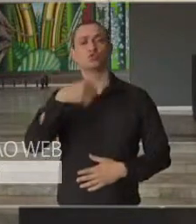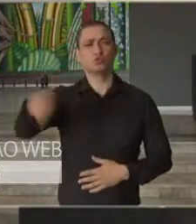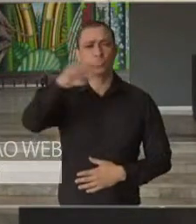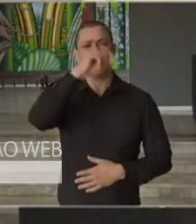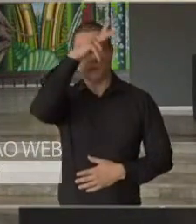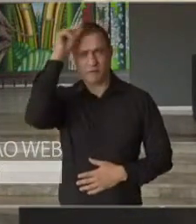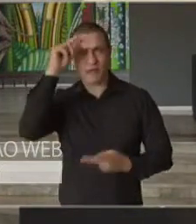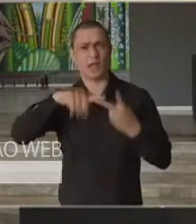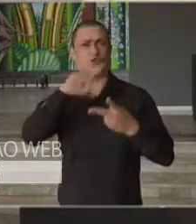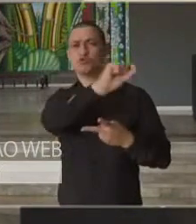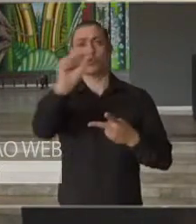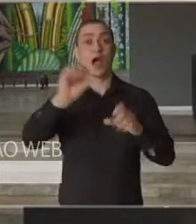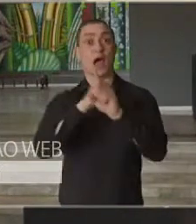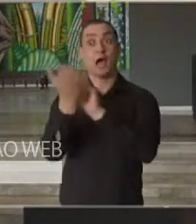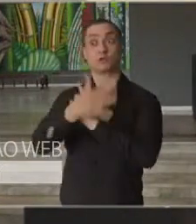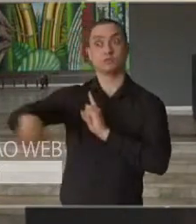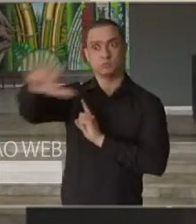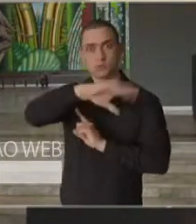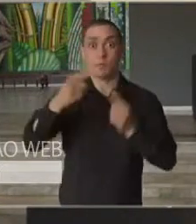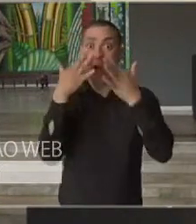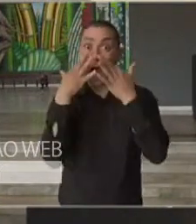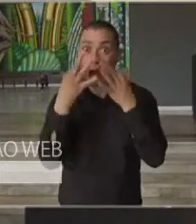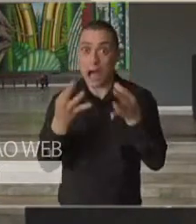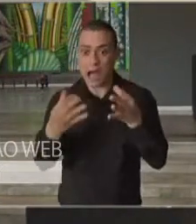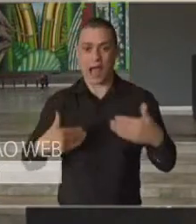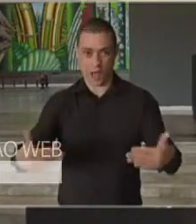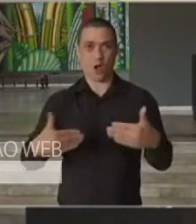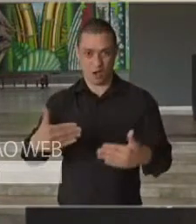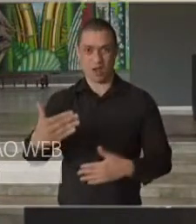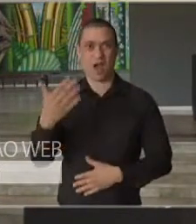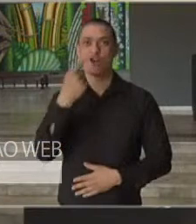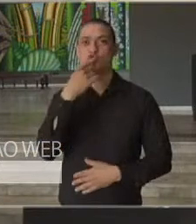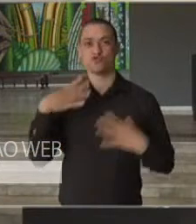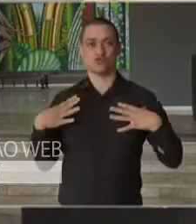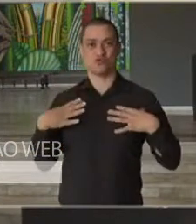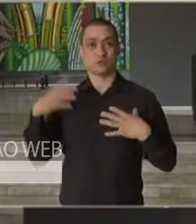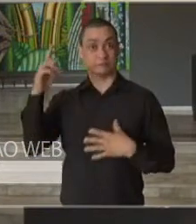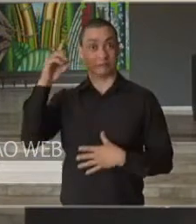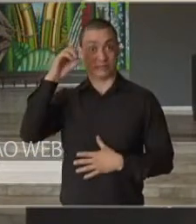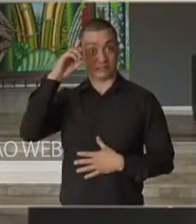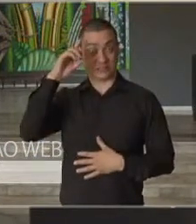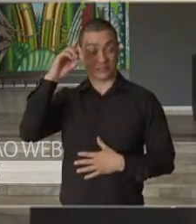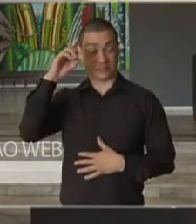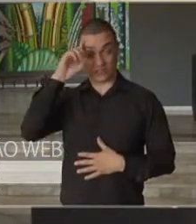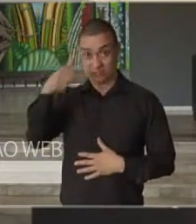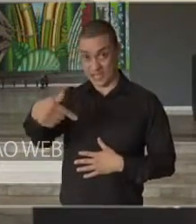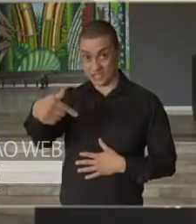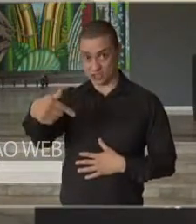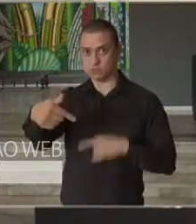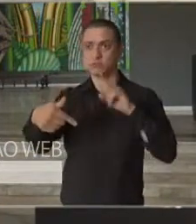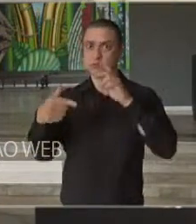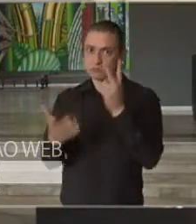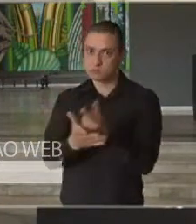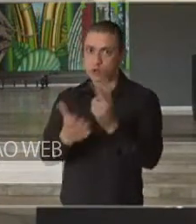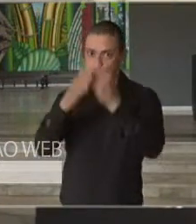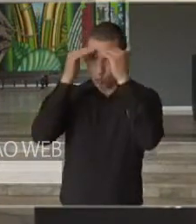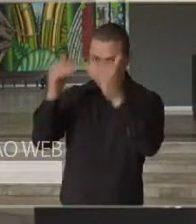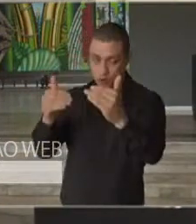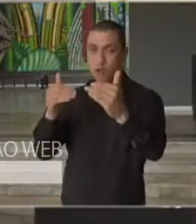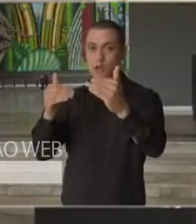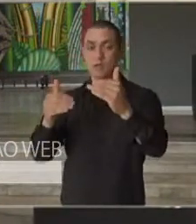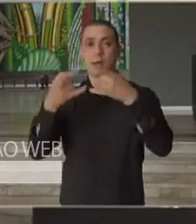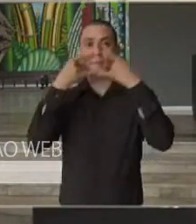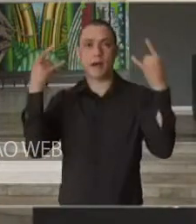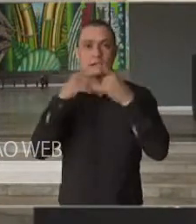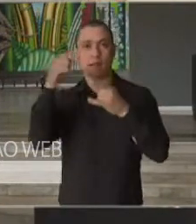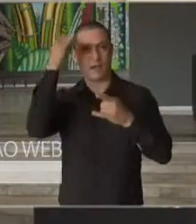a sociedade estejam alertas para que nesse feriado a gente possa respeitar as medidas de utilização de máscaras e não aglomeração,